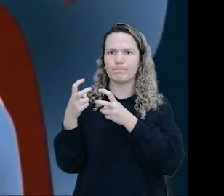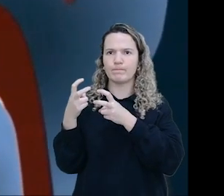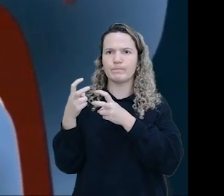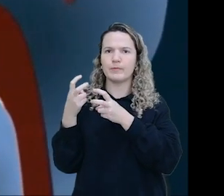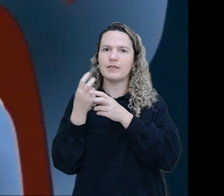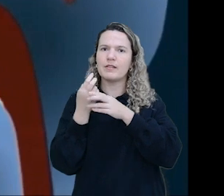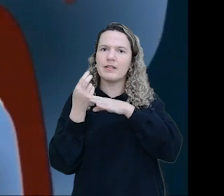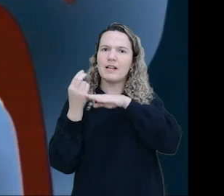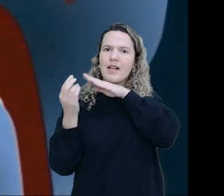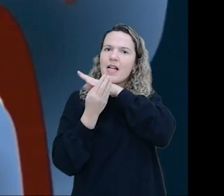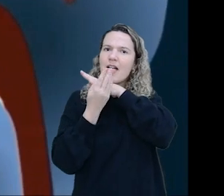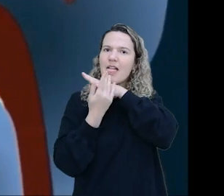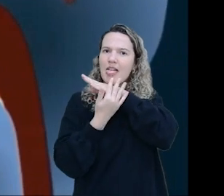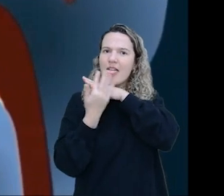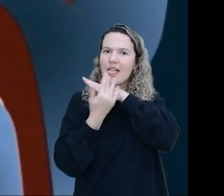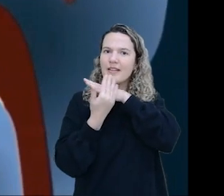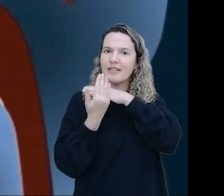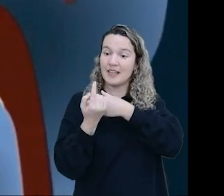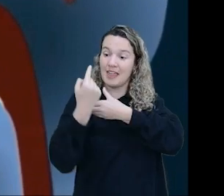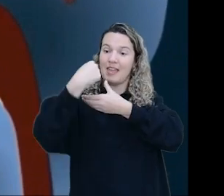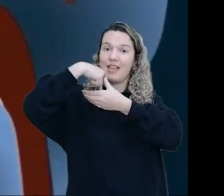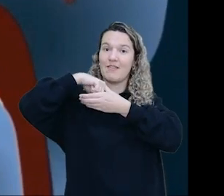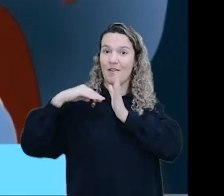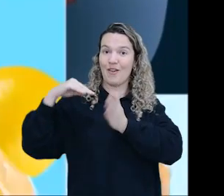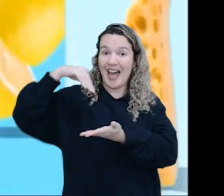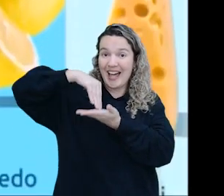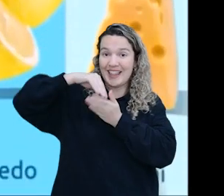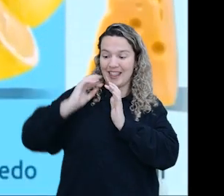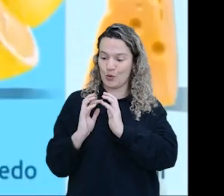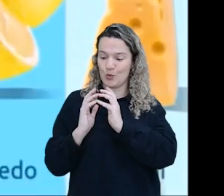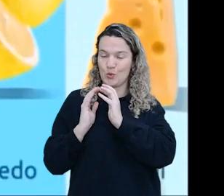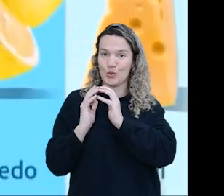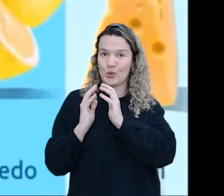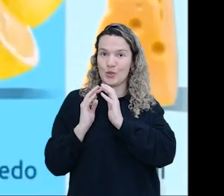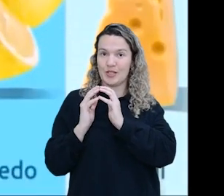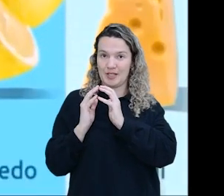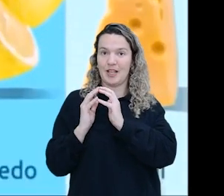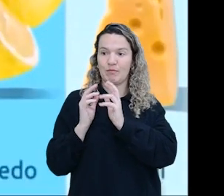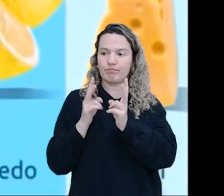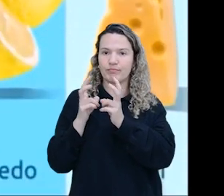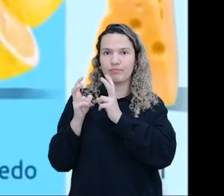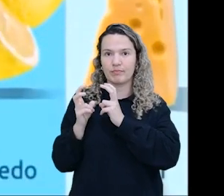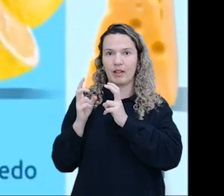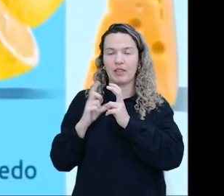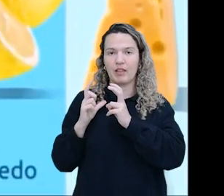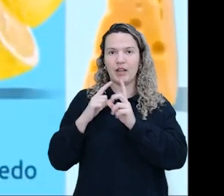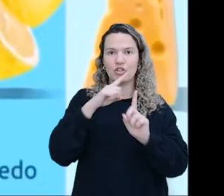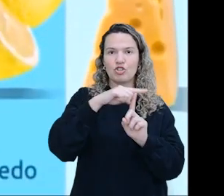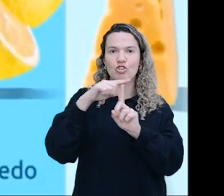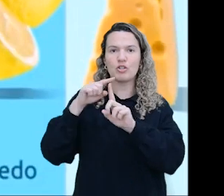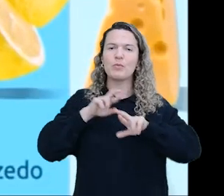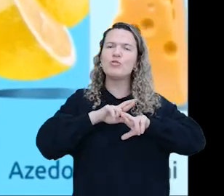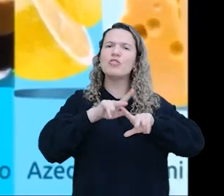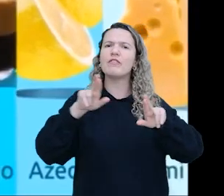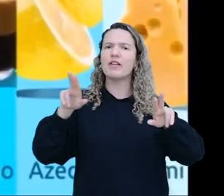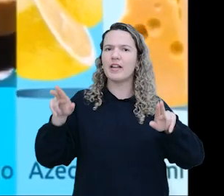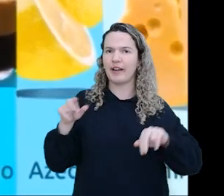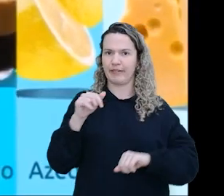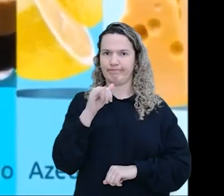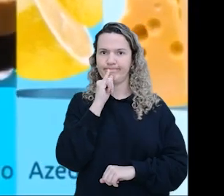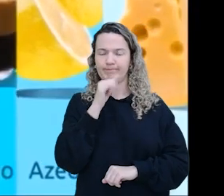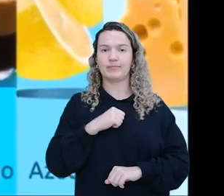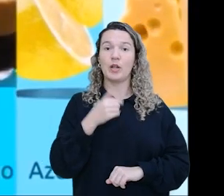percepção e enviam até o cérebro para sua identificação. Esses são os diferentes tipos de